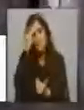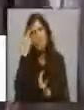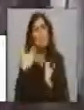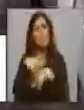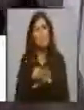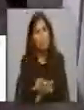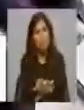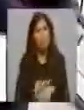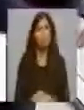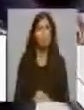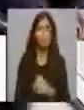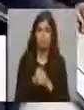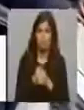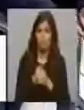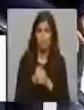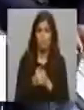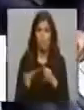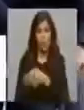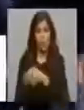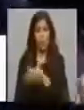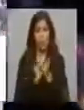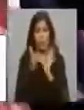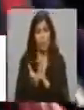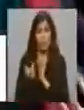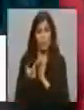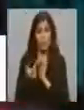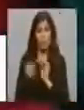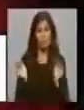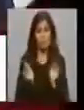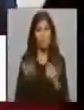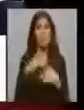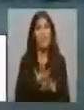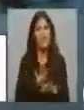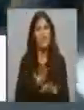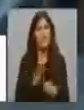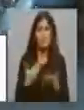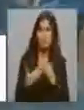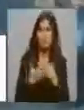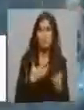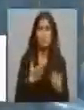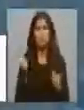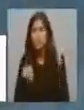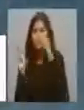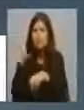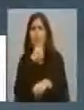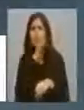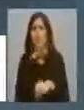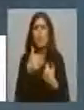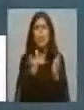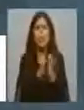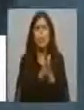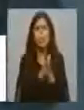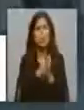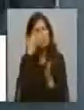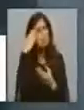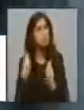integração. O contingente brasileiro está em maioria, mas, independentemente da origem, todos têm expectativas